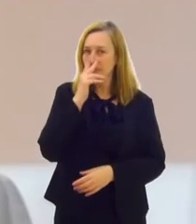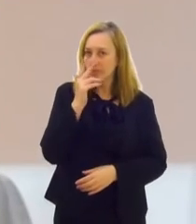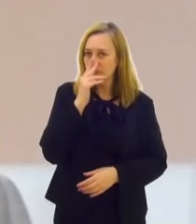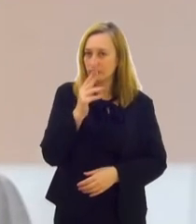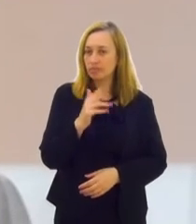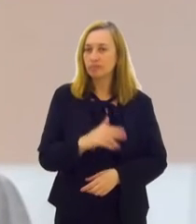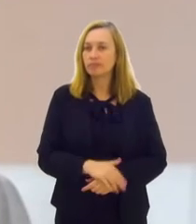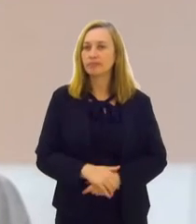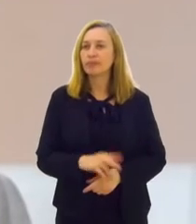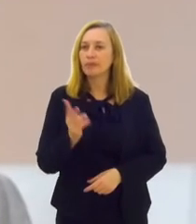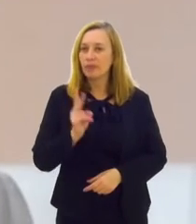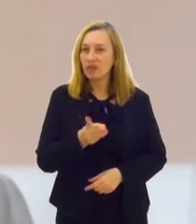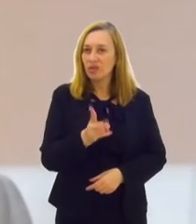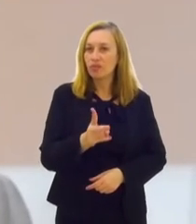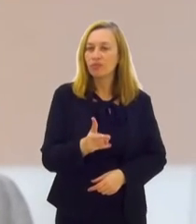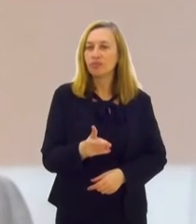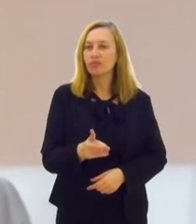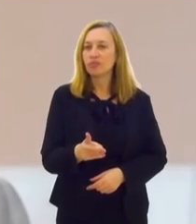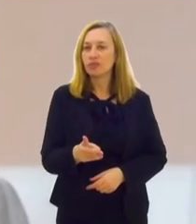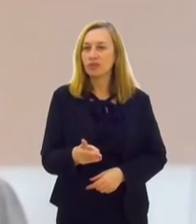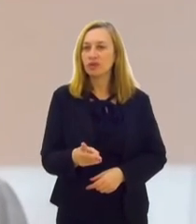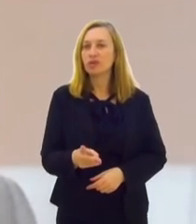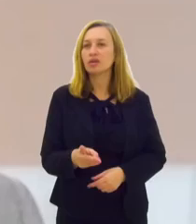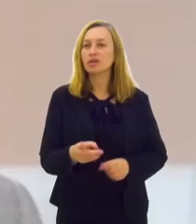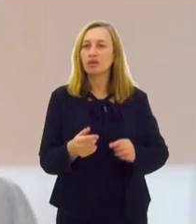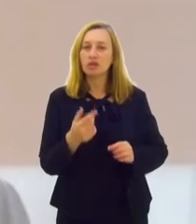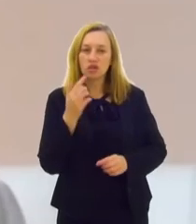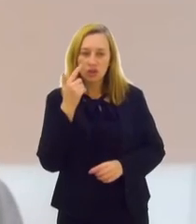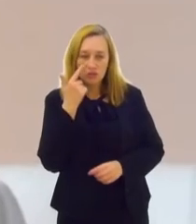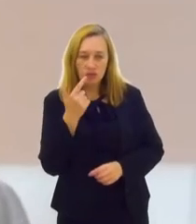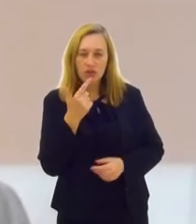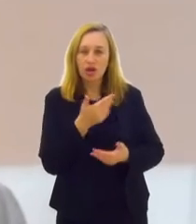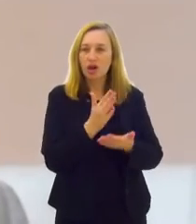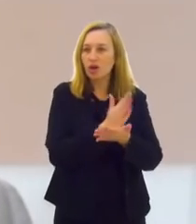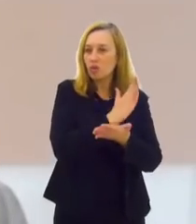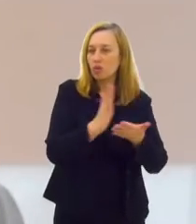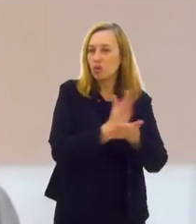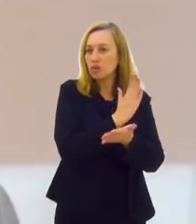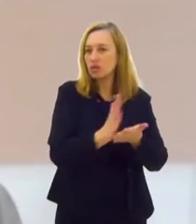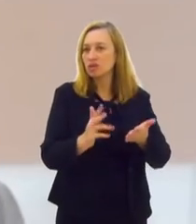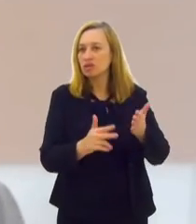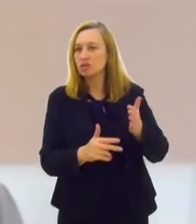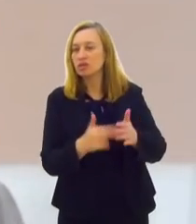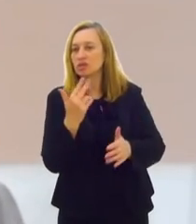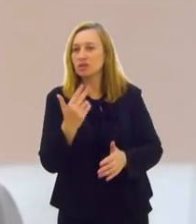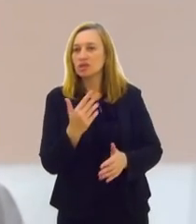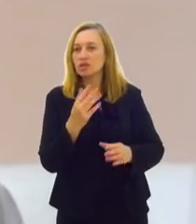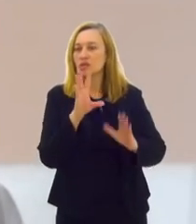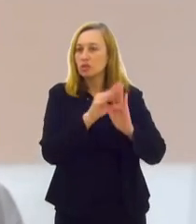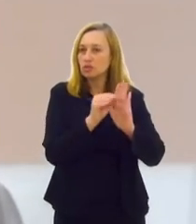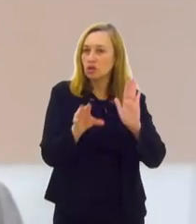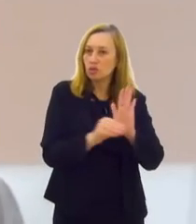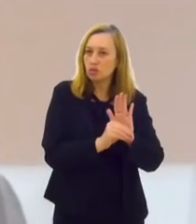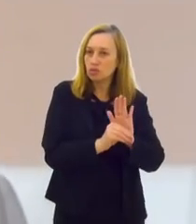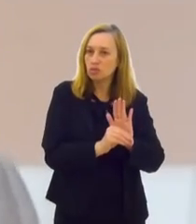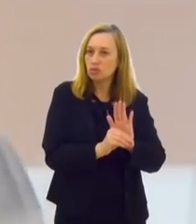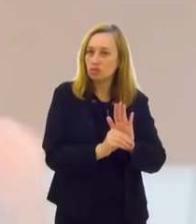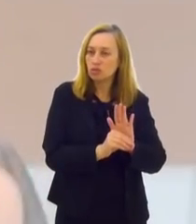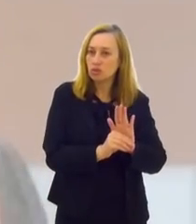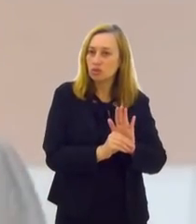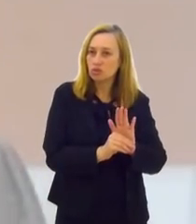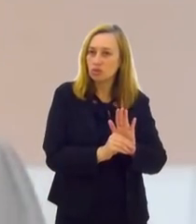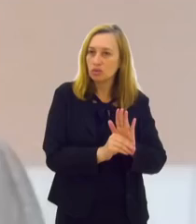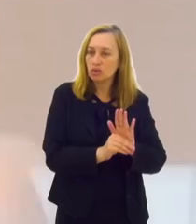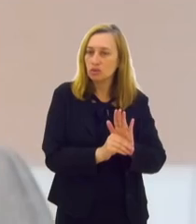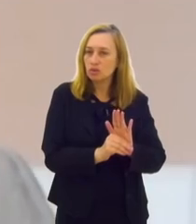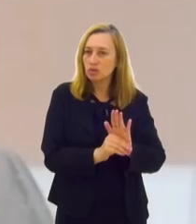Portanto, me parece que sempre que virem, e eu já vi isso algumas vezes, já me encaminharam algumas vezes conteúdos. Né, que